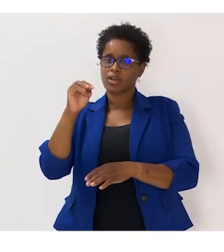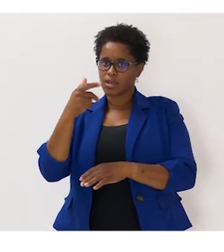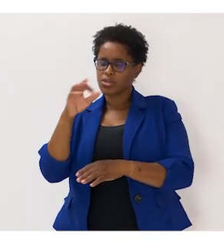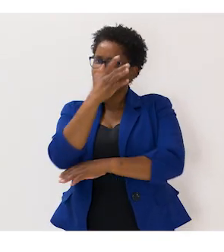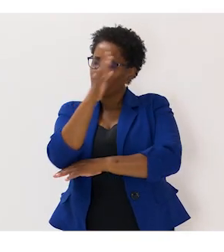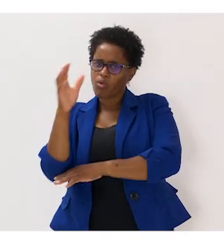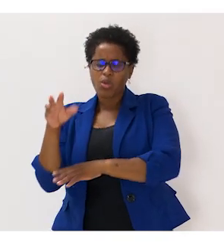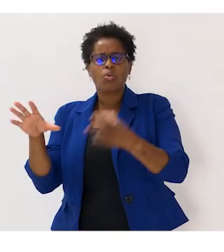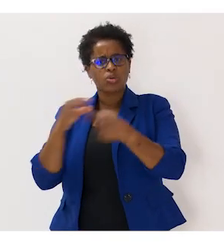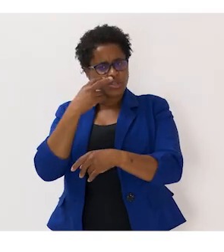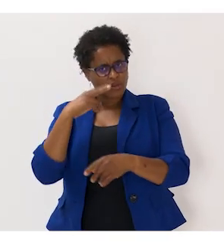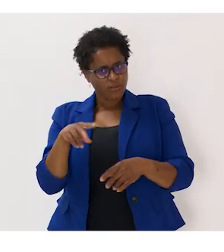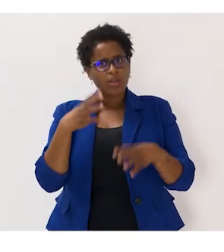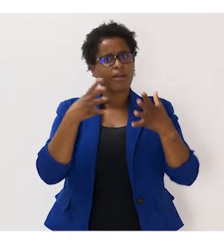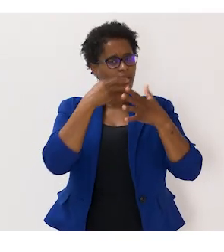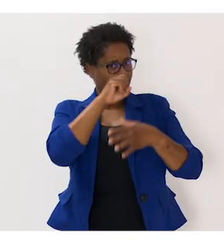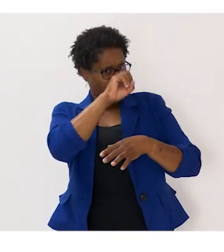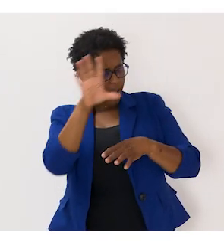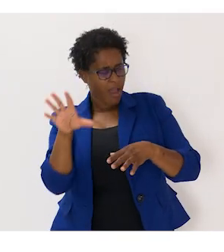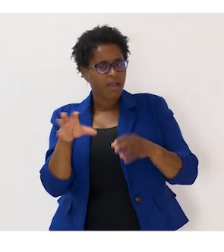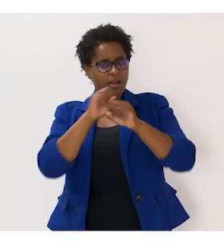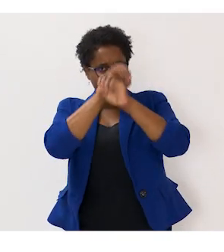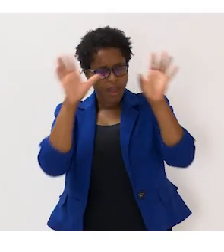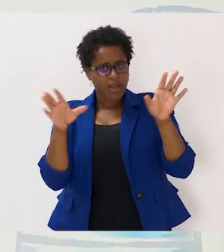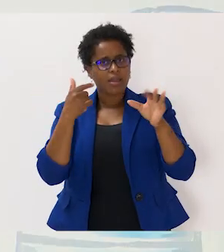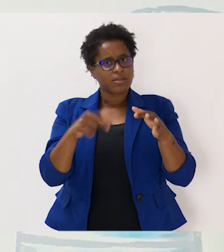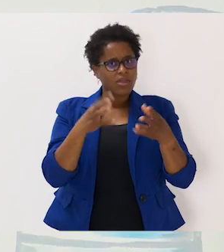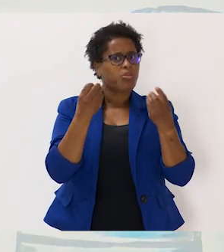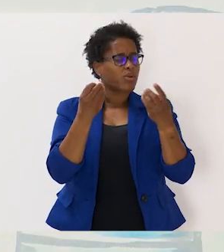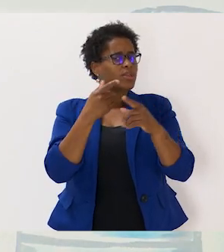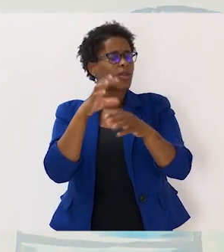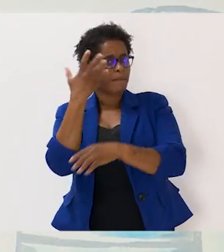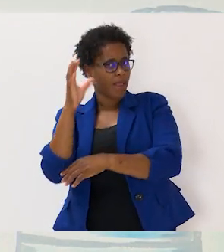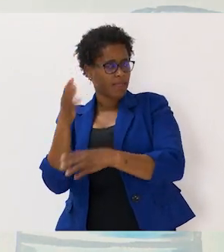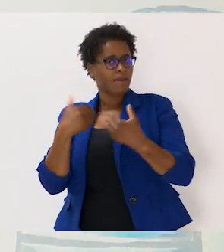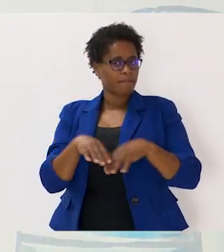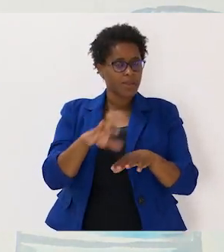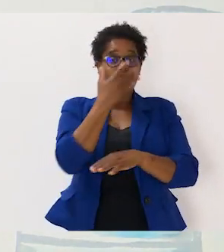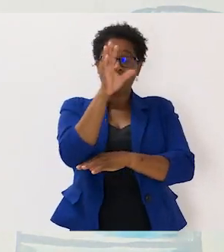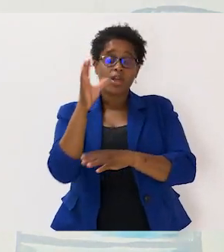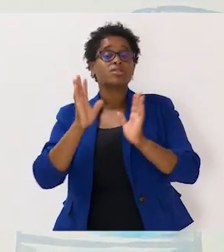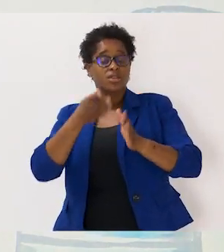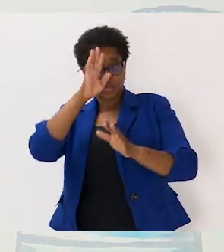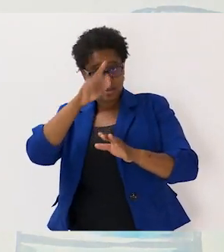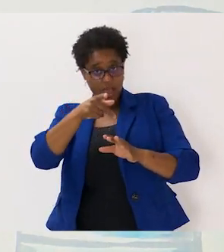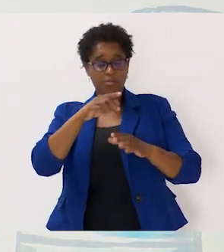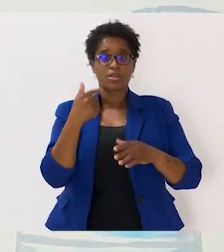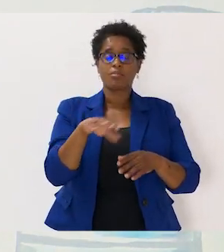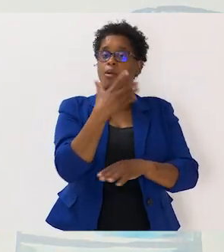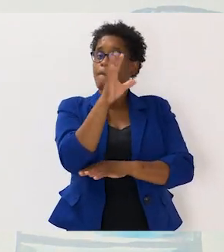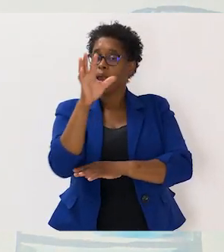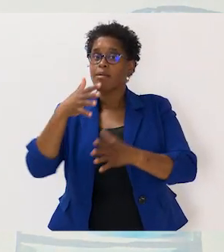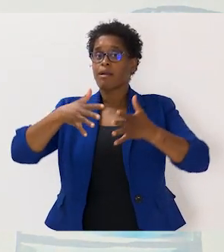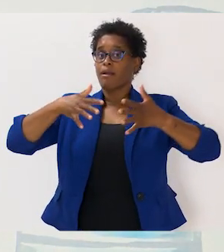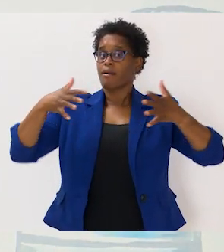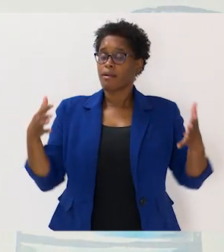ver claramente que há uma diversidade de plantas, mas nas florestas, como vocês já sabem, temos plantas, uma